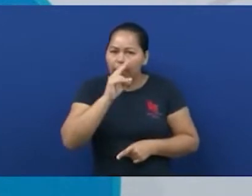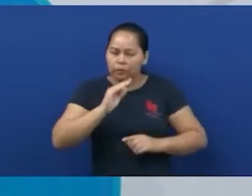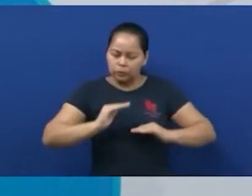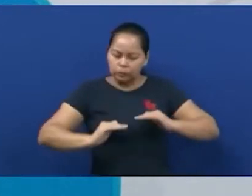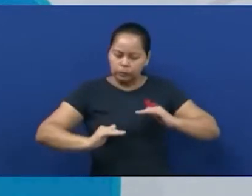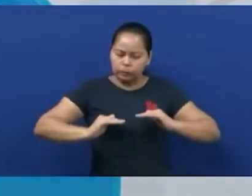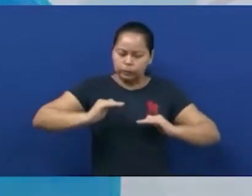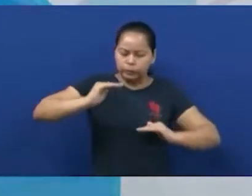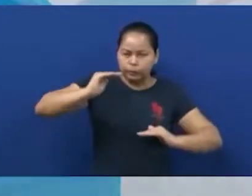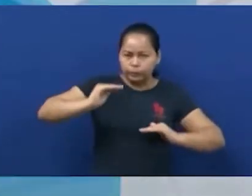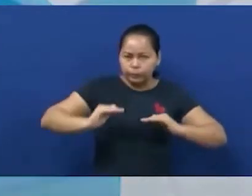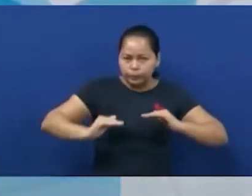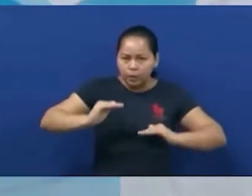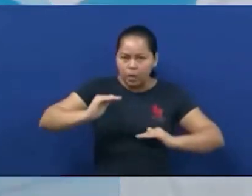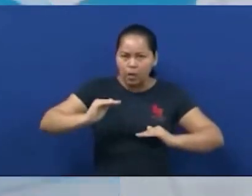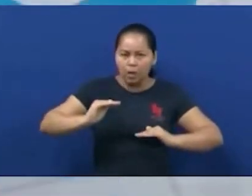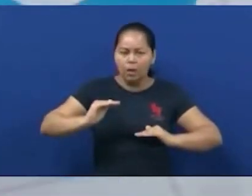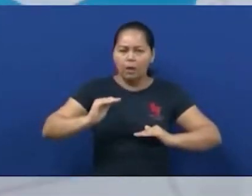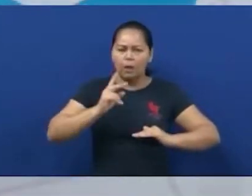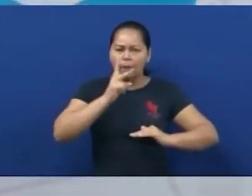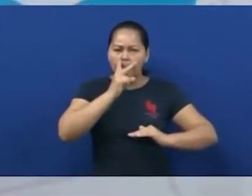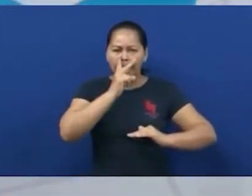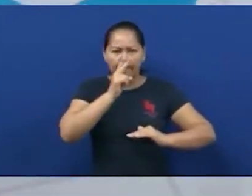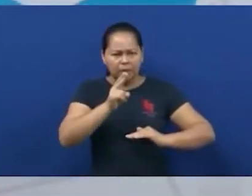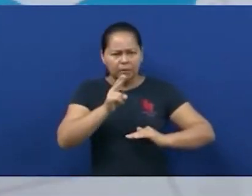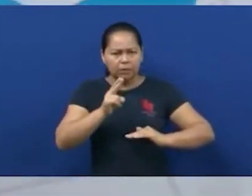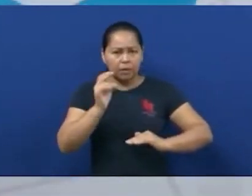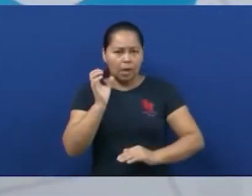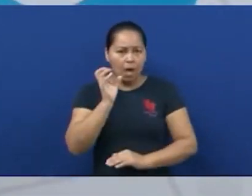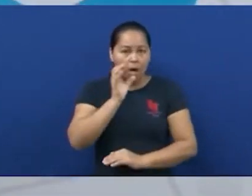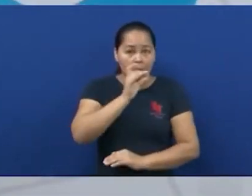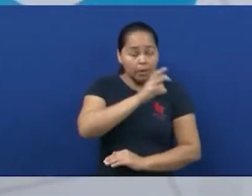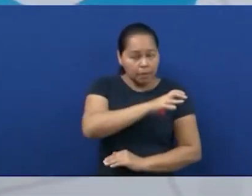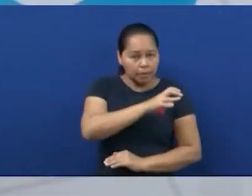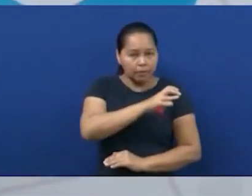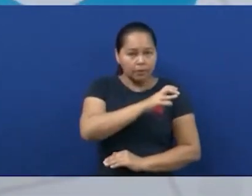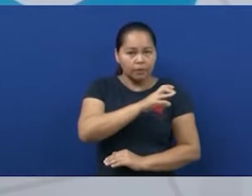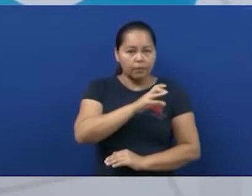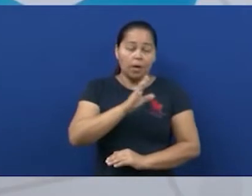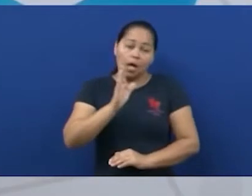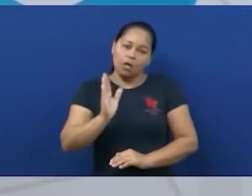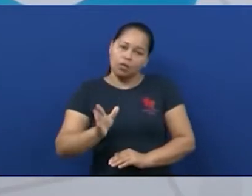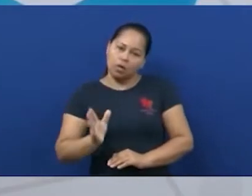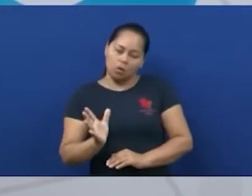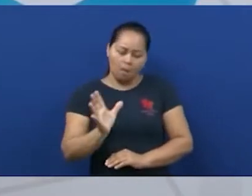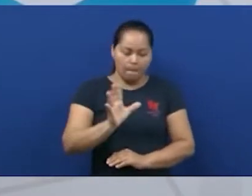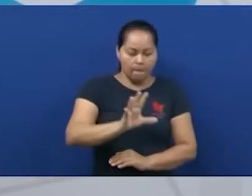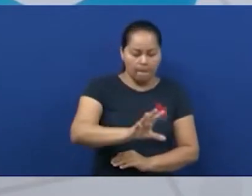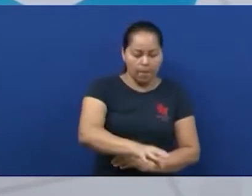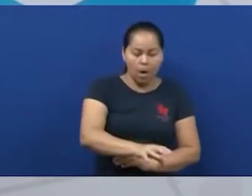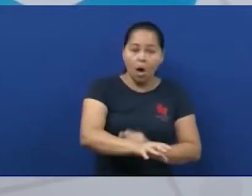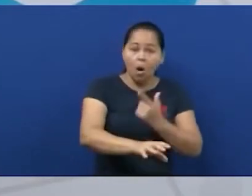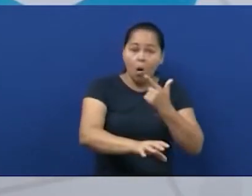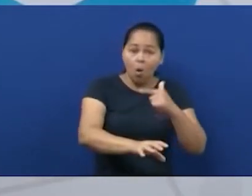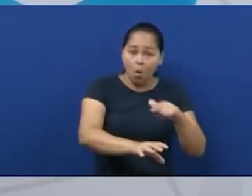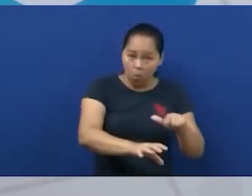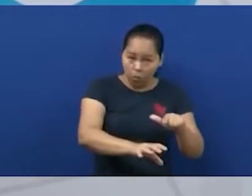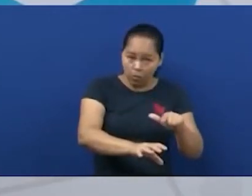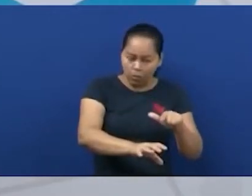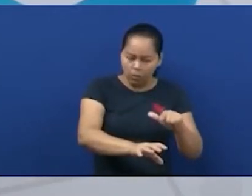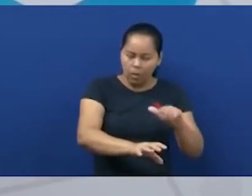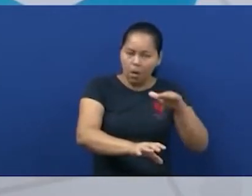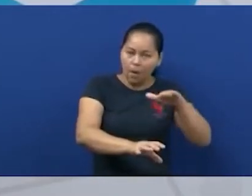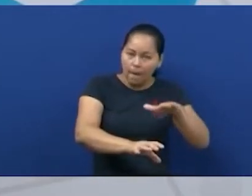alta, a gente tem a sensação de quente. Já quando a gente pega um objeto que está com a